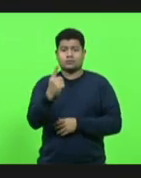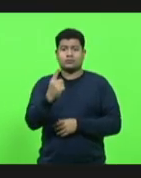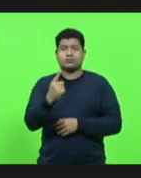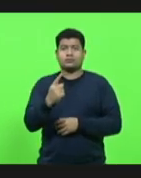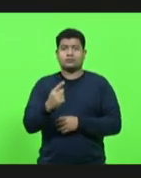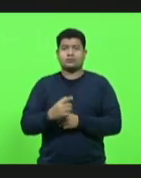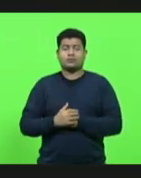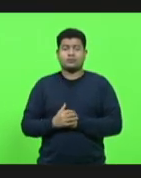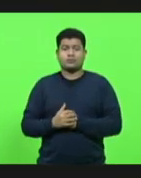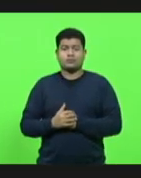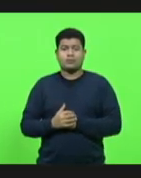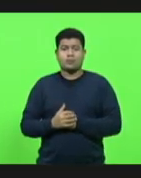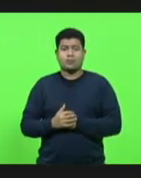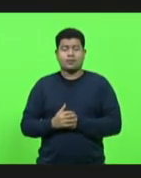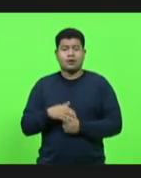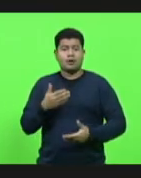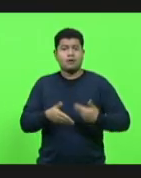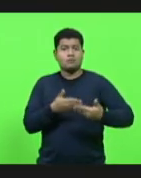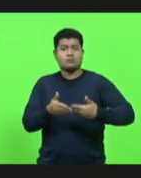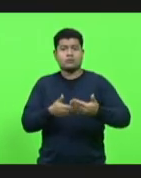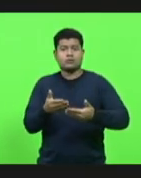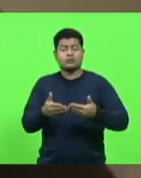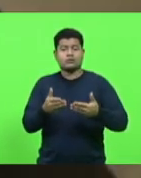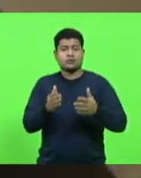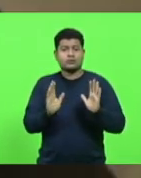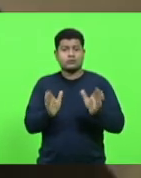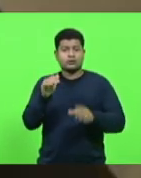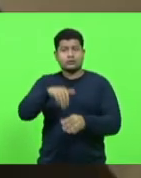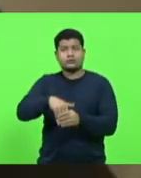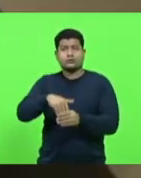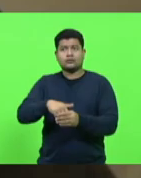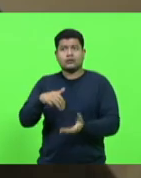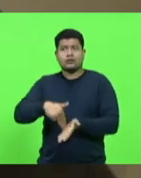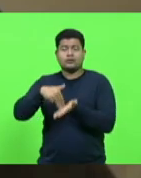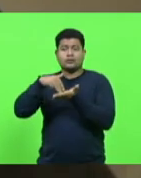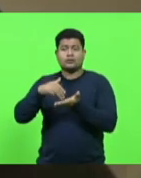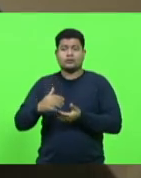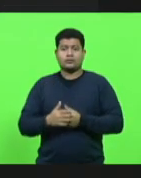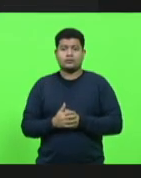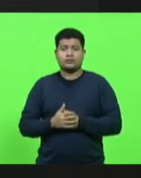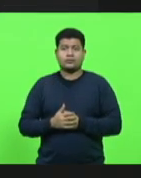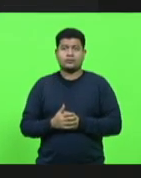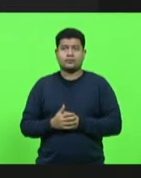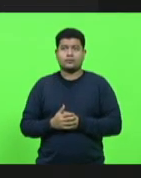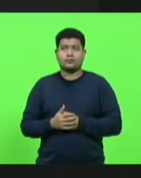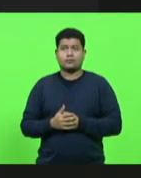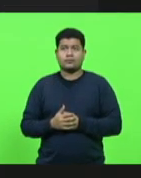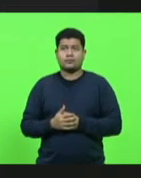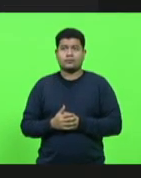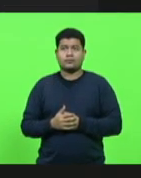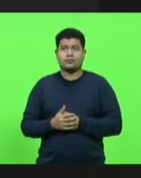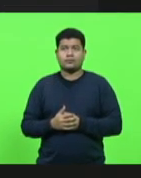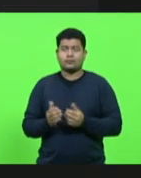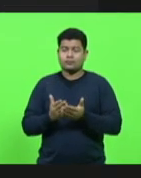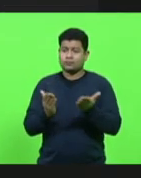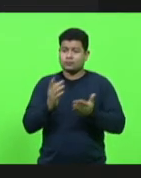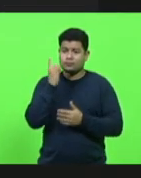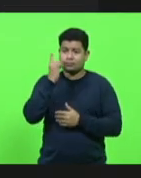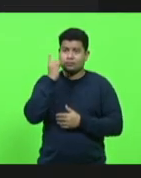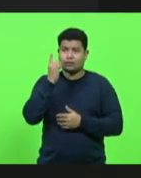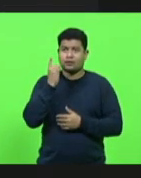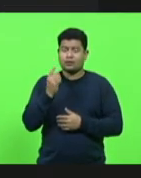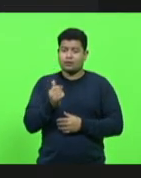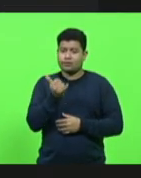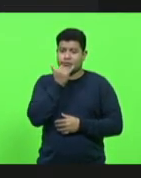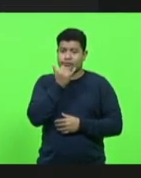Senhor presidente, o processo está em processo de votação, a moção. Pela ordem. Senhores deputados, o painel não foi